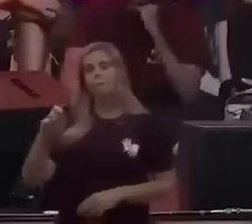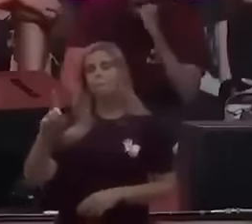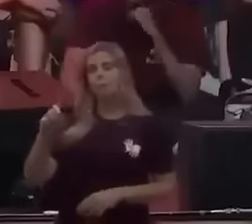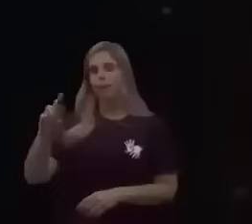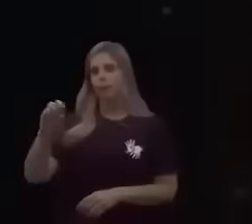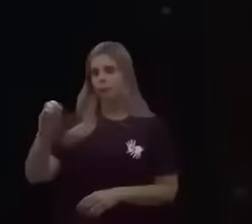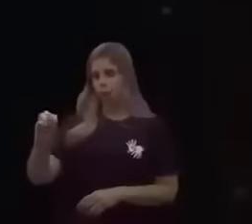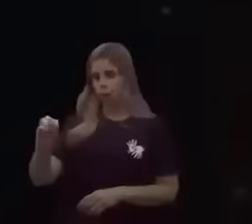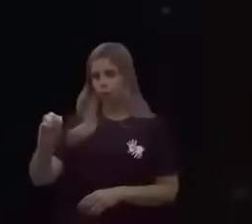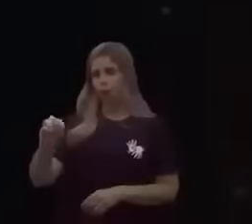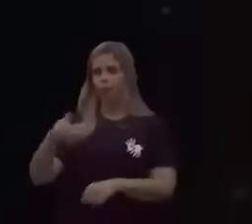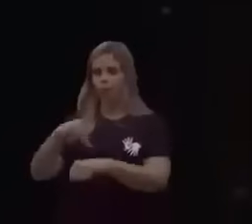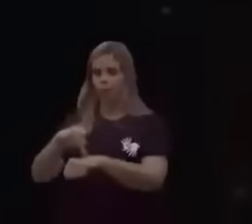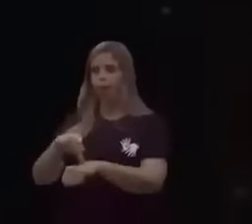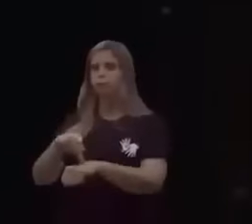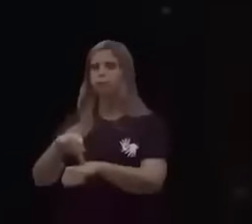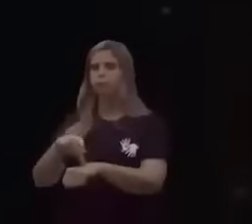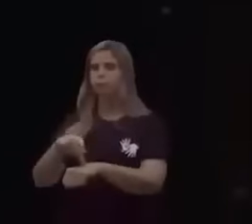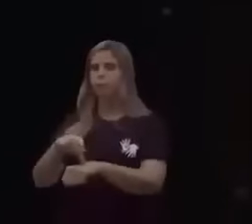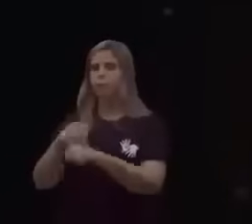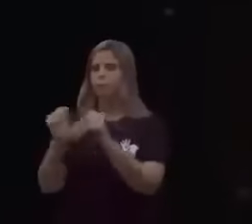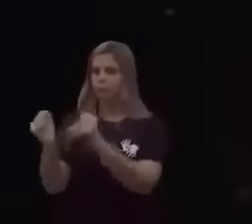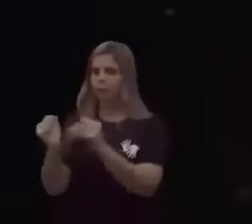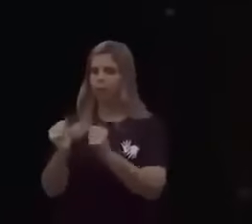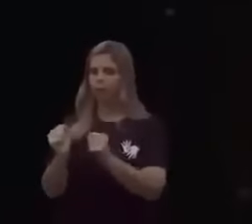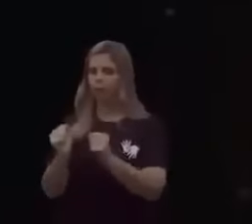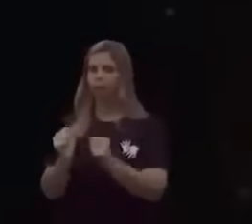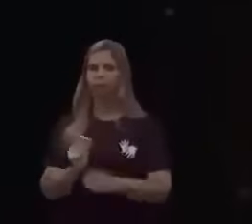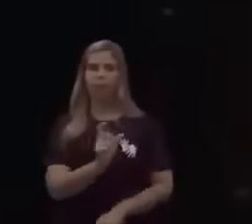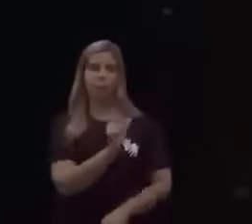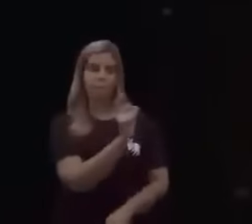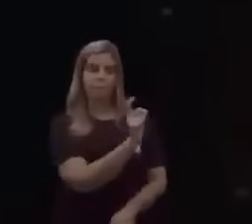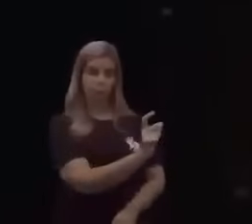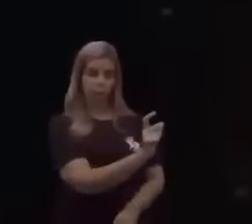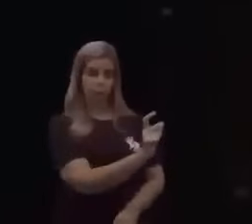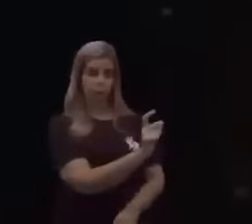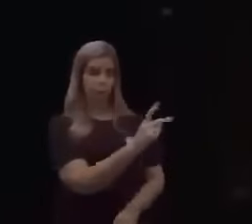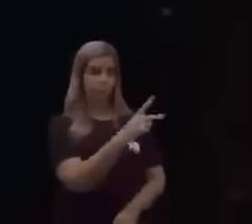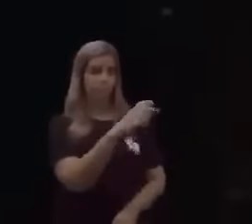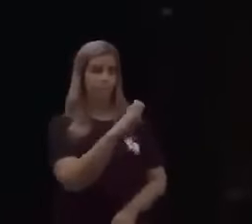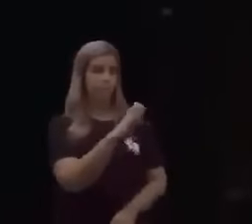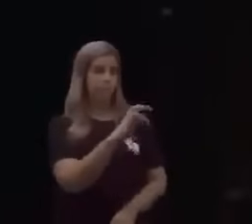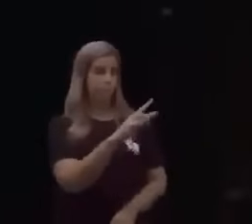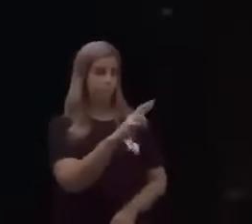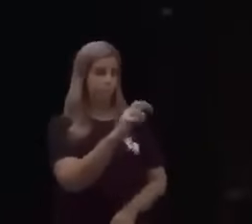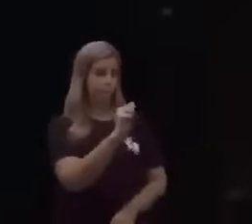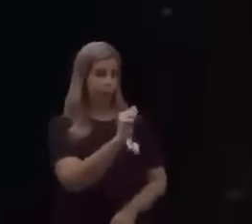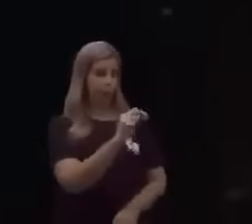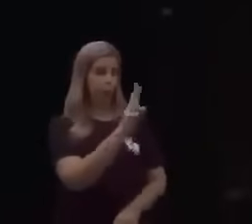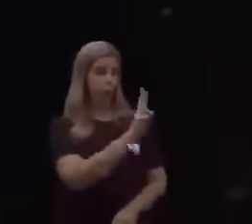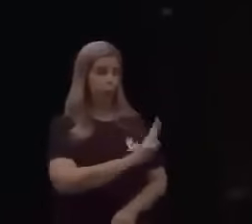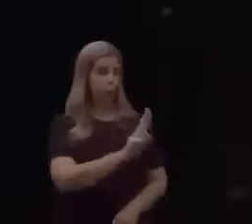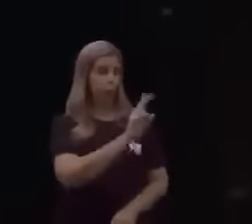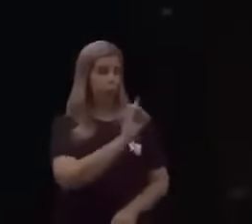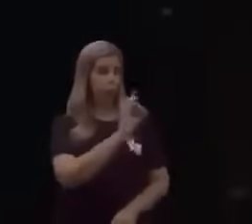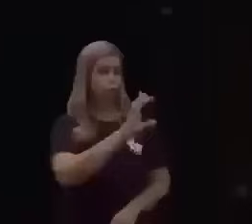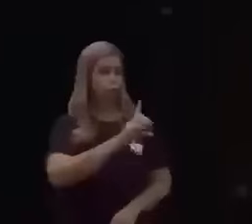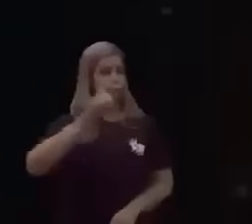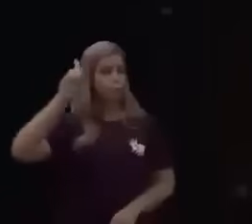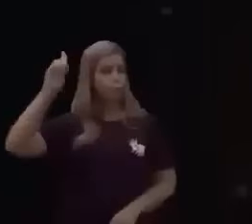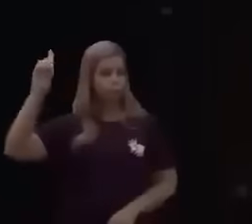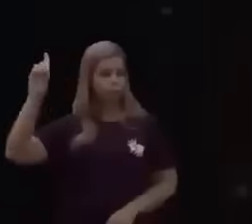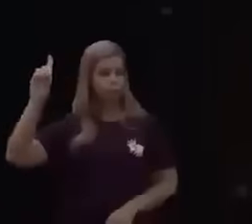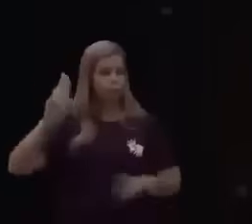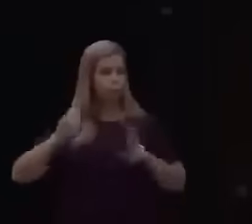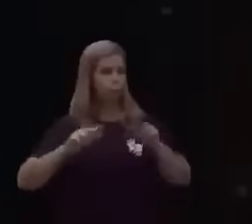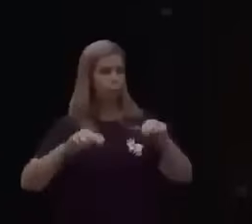A palavra petra é uma metáfora usada apenas para Deus, jamais para um ser humano.